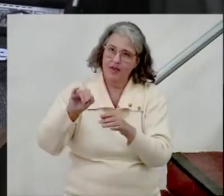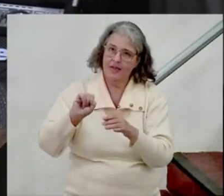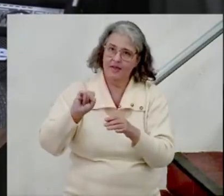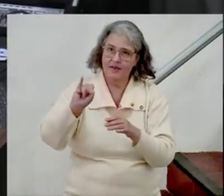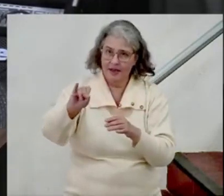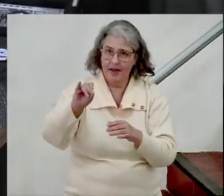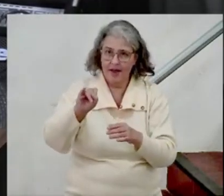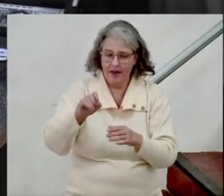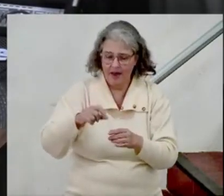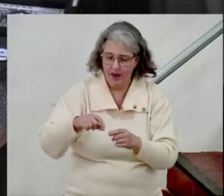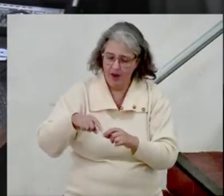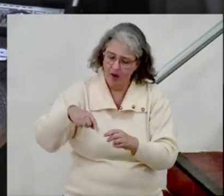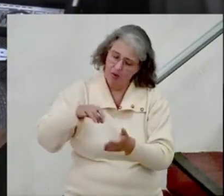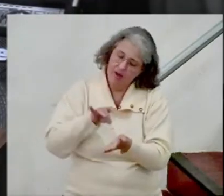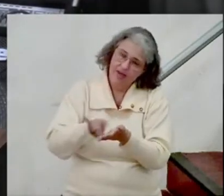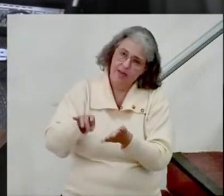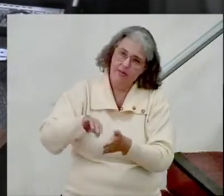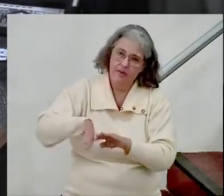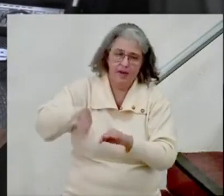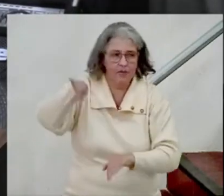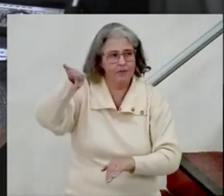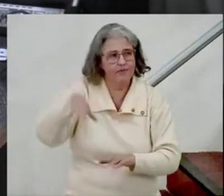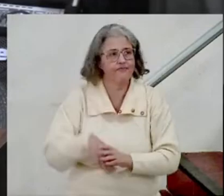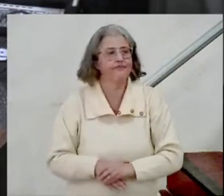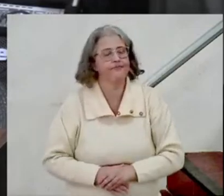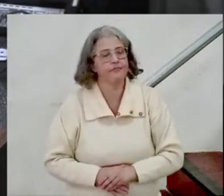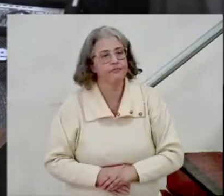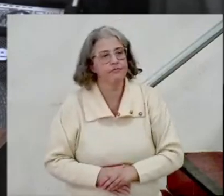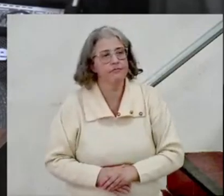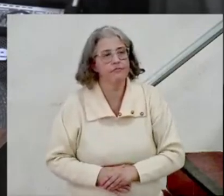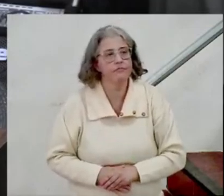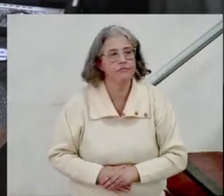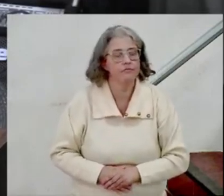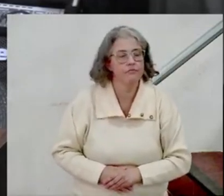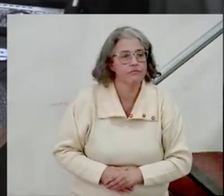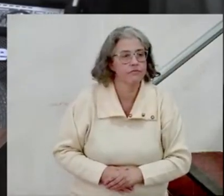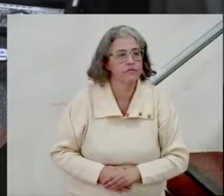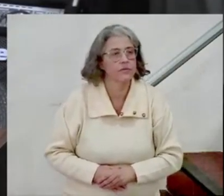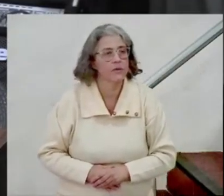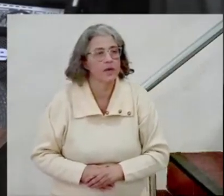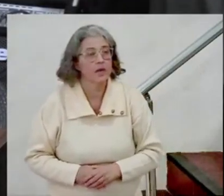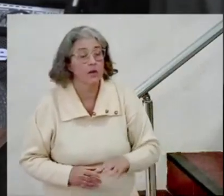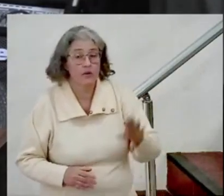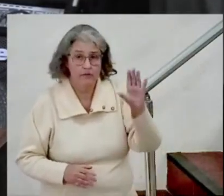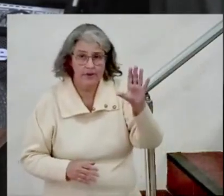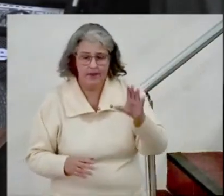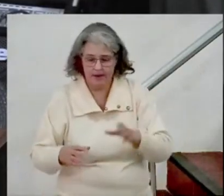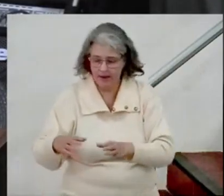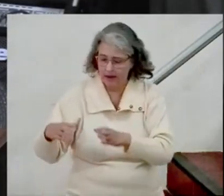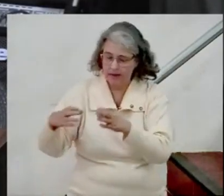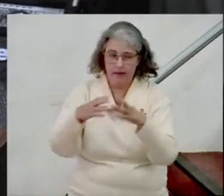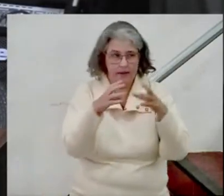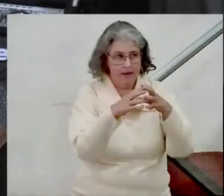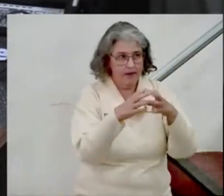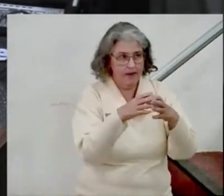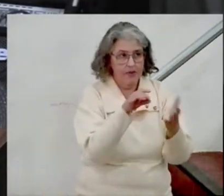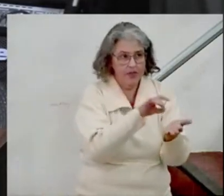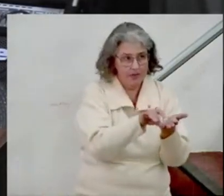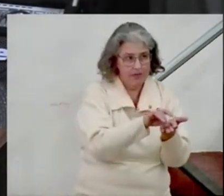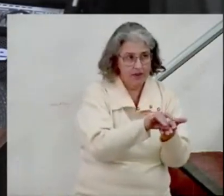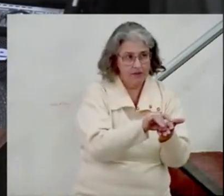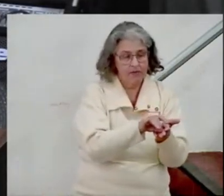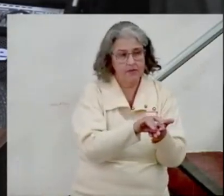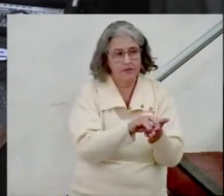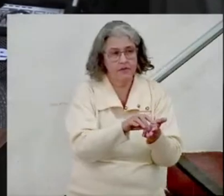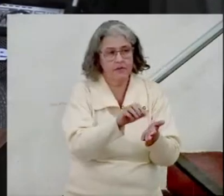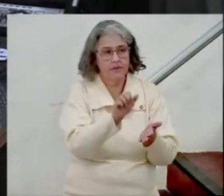Você tem os assírios, lá de Nínive, que estão de azul no seu mapa. E você tem os babilônicos, da cidade da Babilônia,